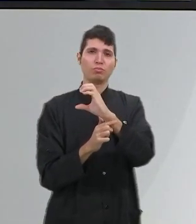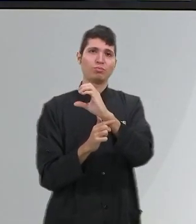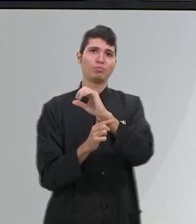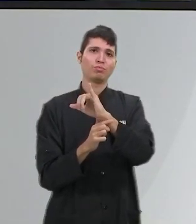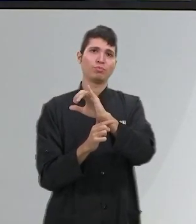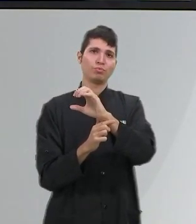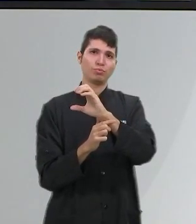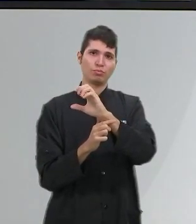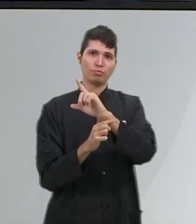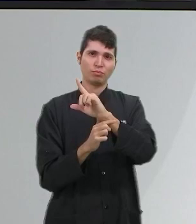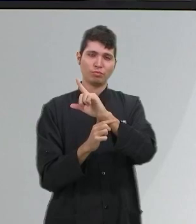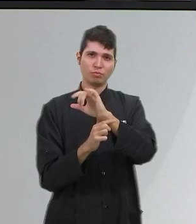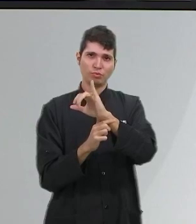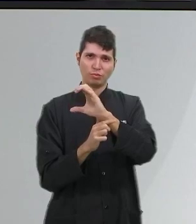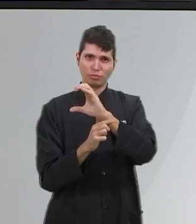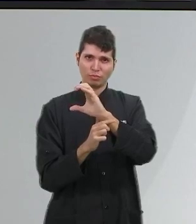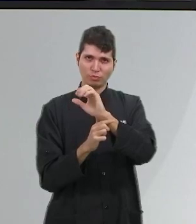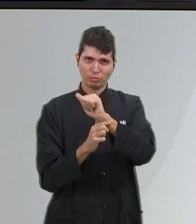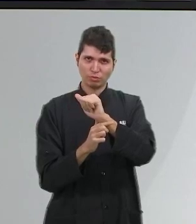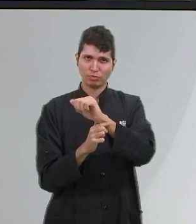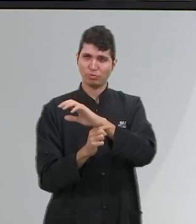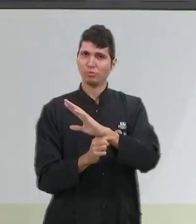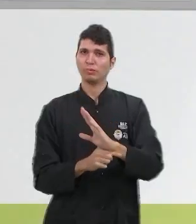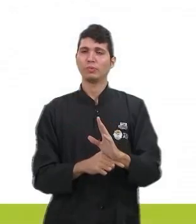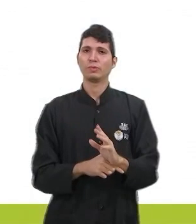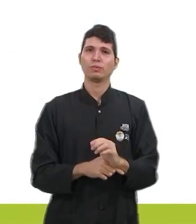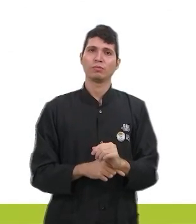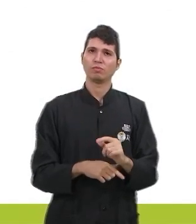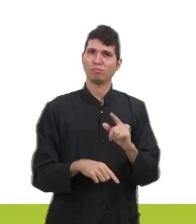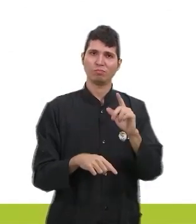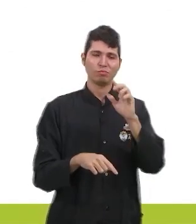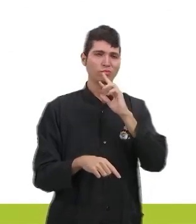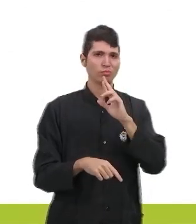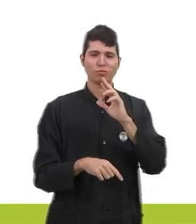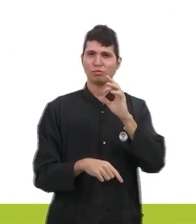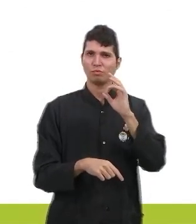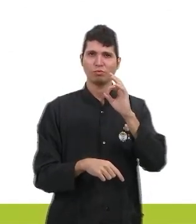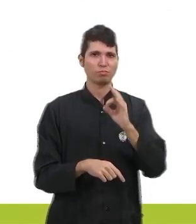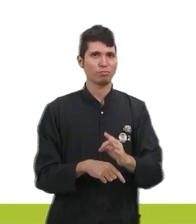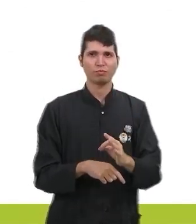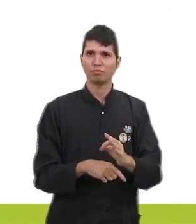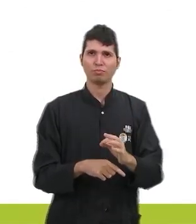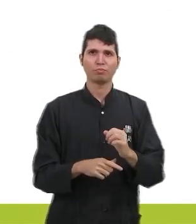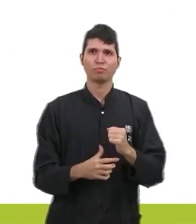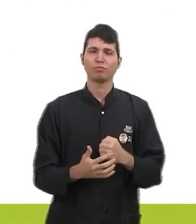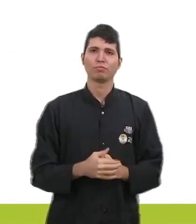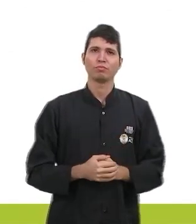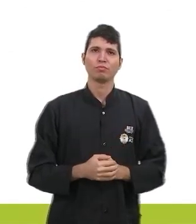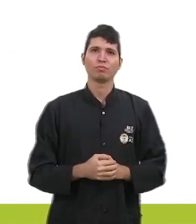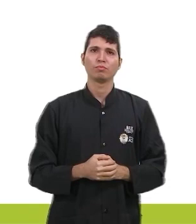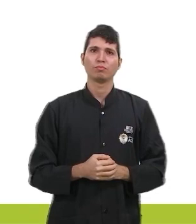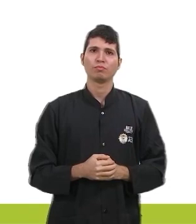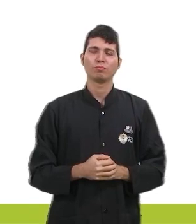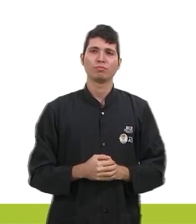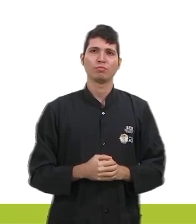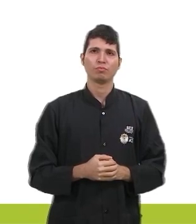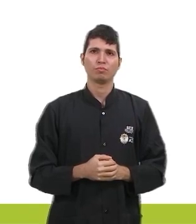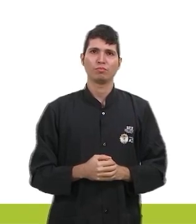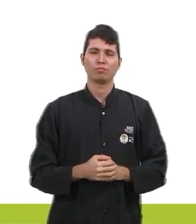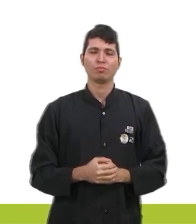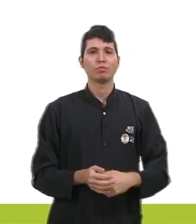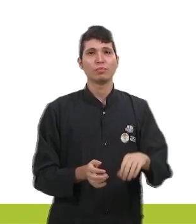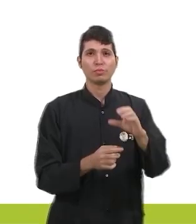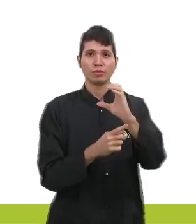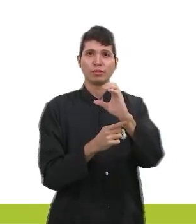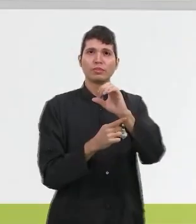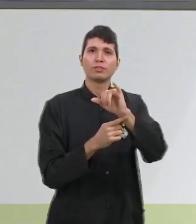questão. D. Ciclo constituído de átomos de carbono. O que é ciclo mesmo? O que a gente viu